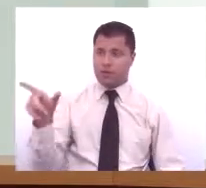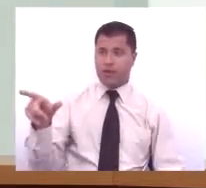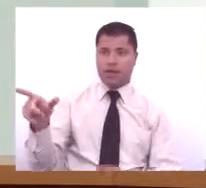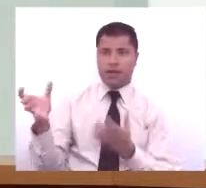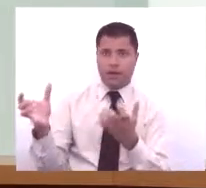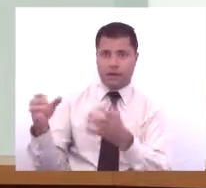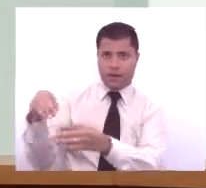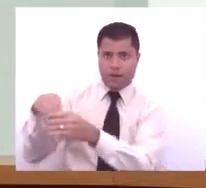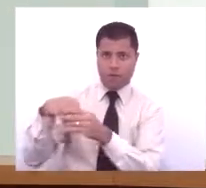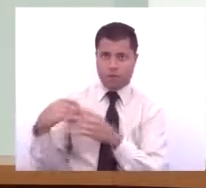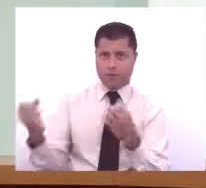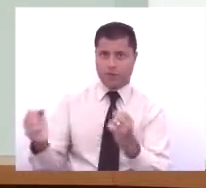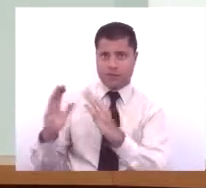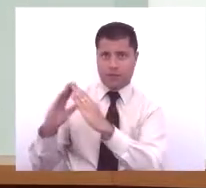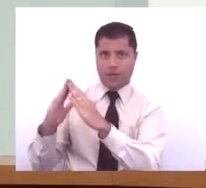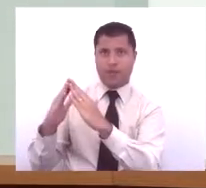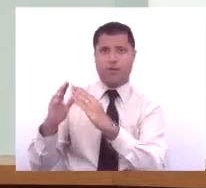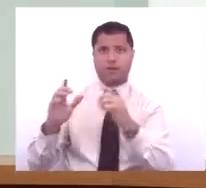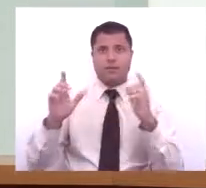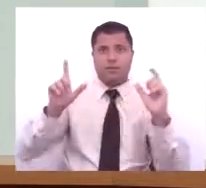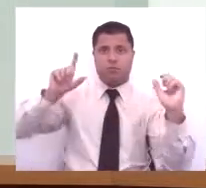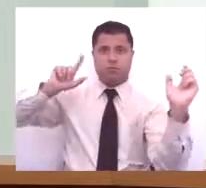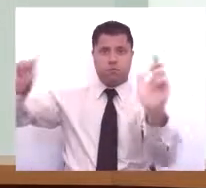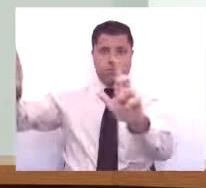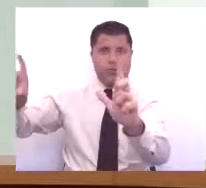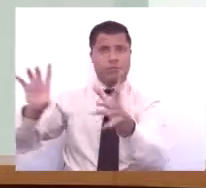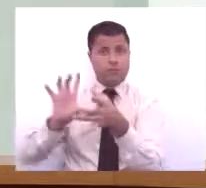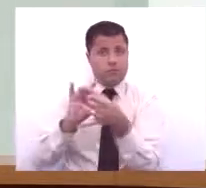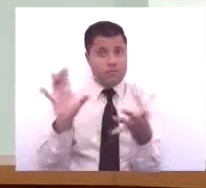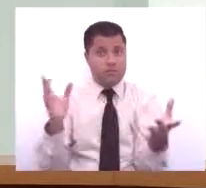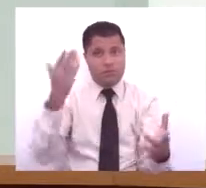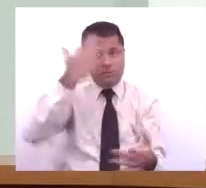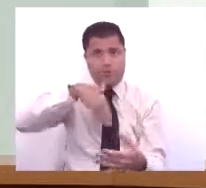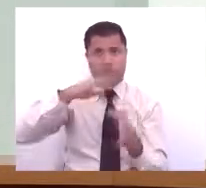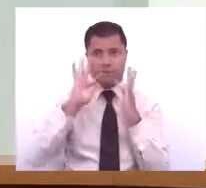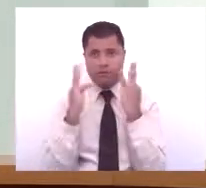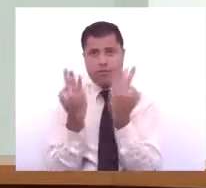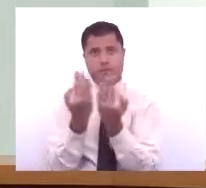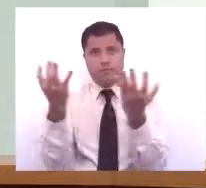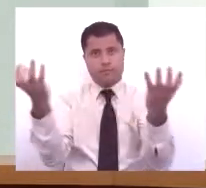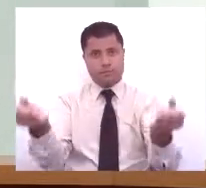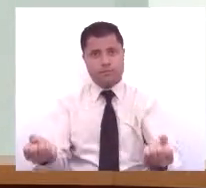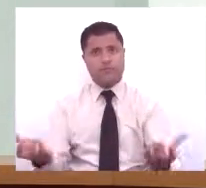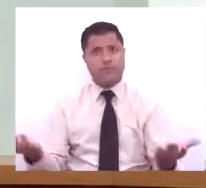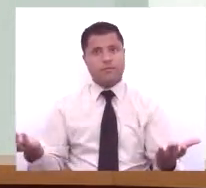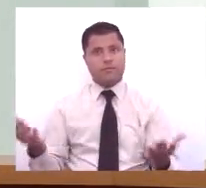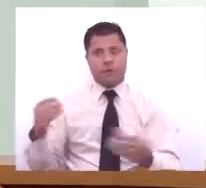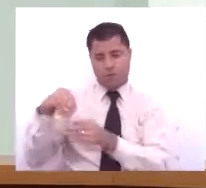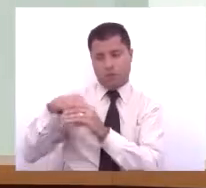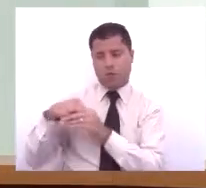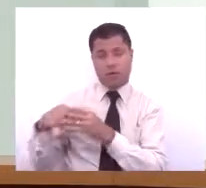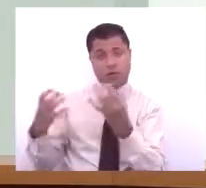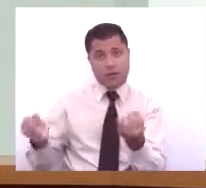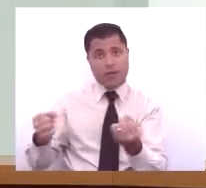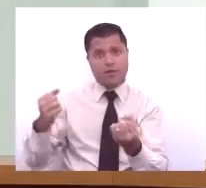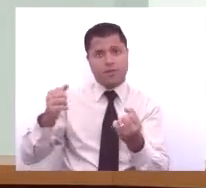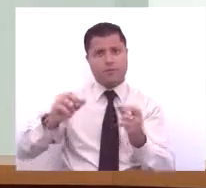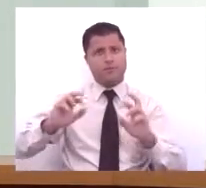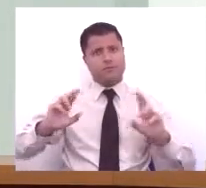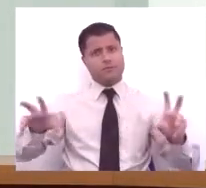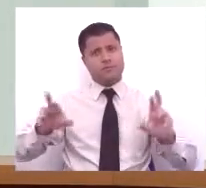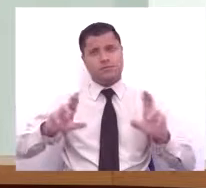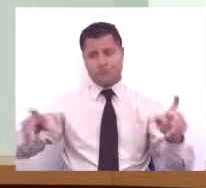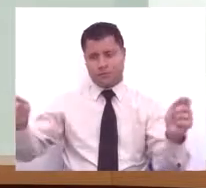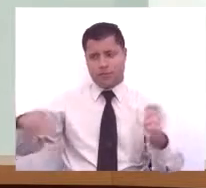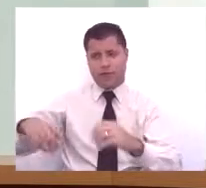dizendo que eu e minha família apoiamos o candidato tal. É completamente diferente,